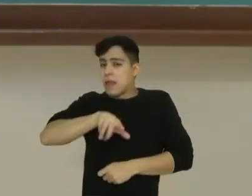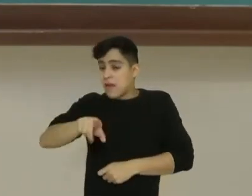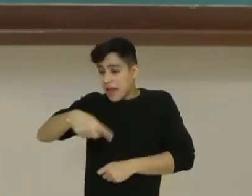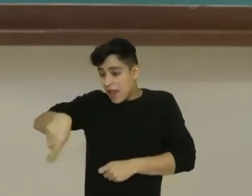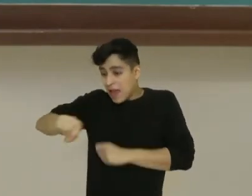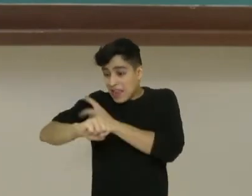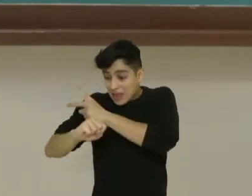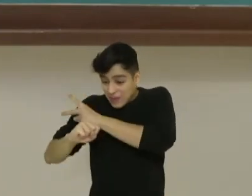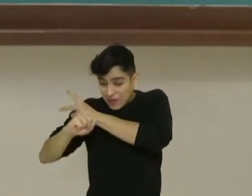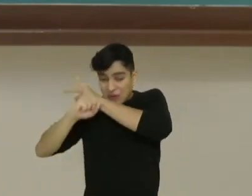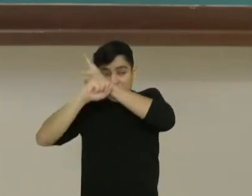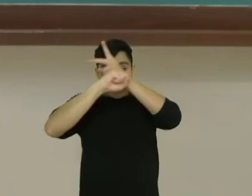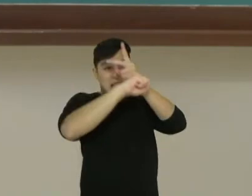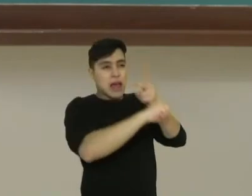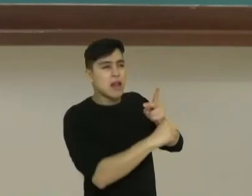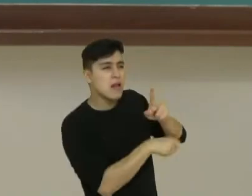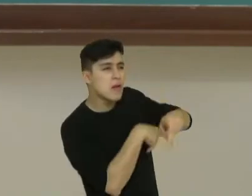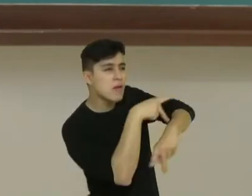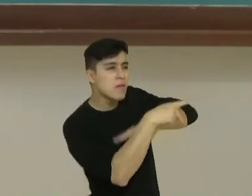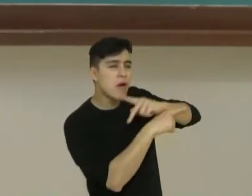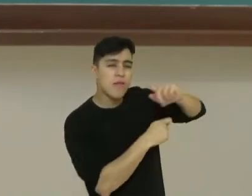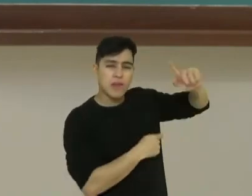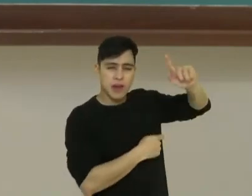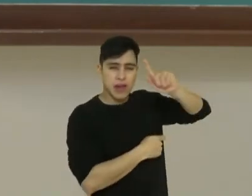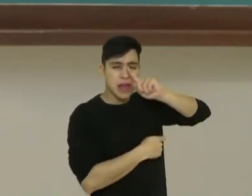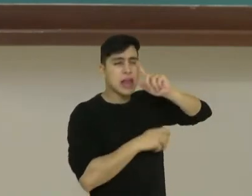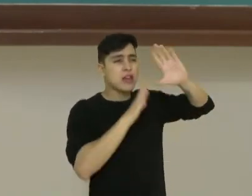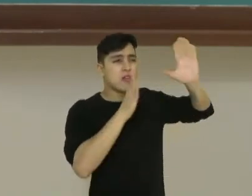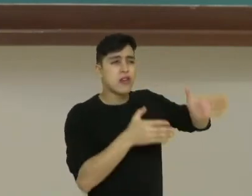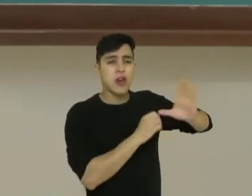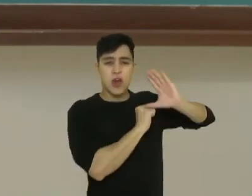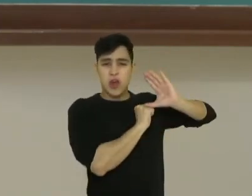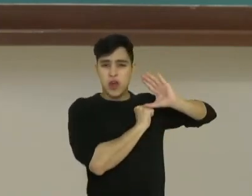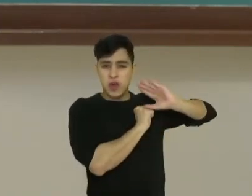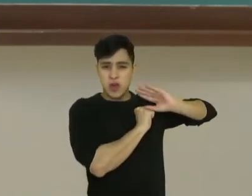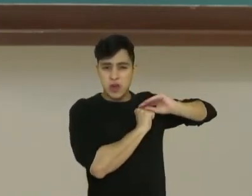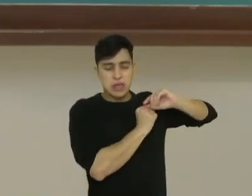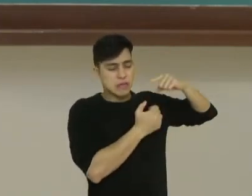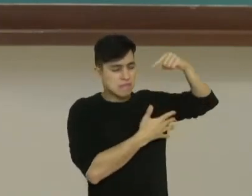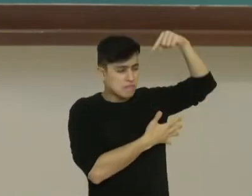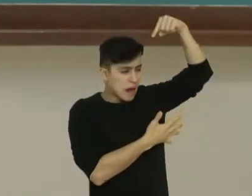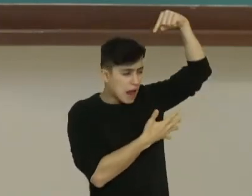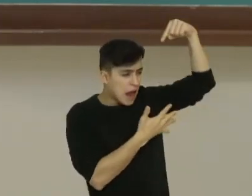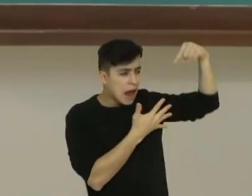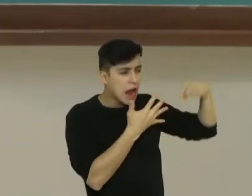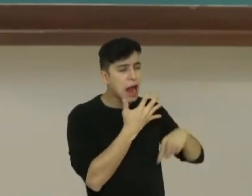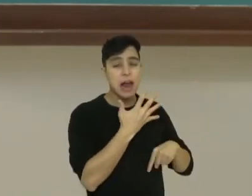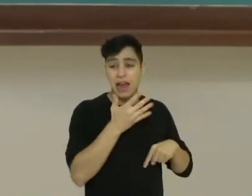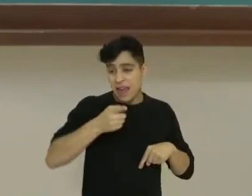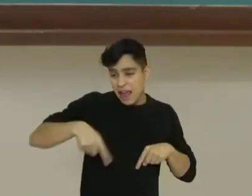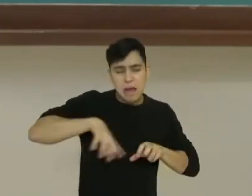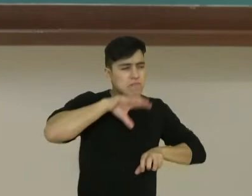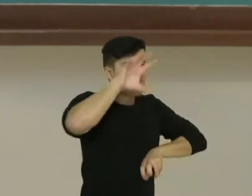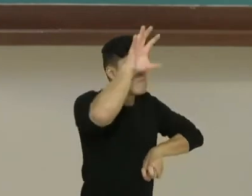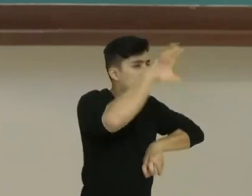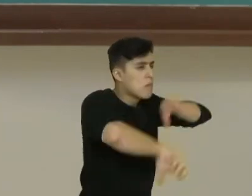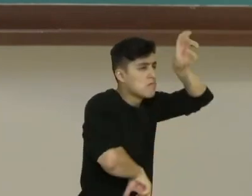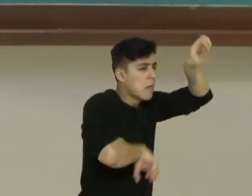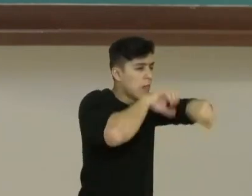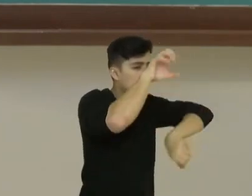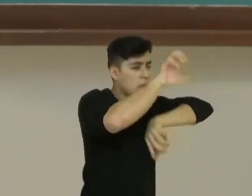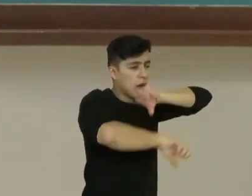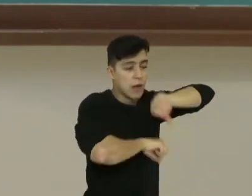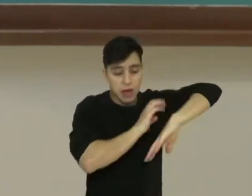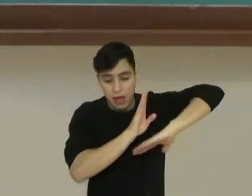o conhecimento que os gregos já haviam desenvolvido, e então eles vão continuar a partir daí. Por isso